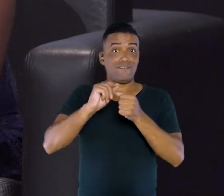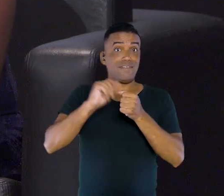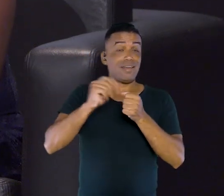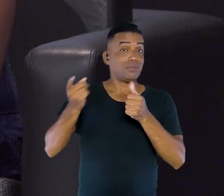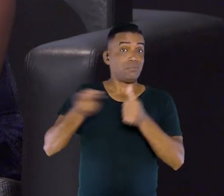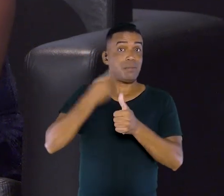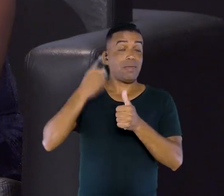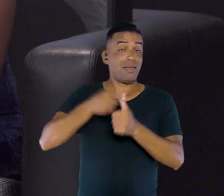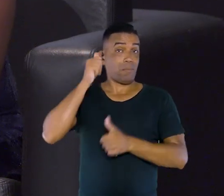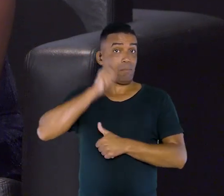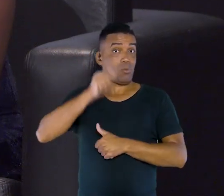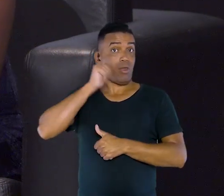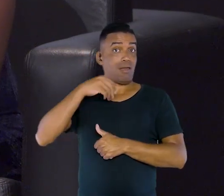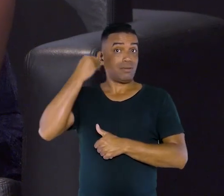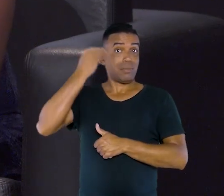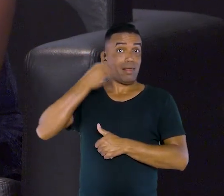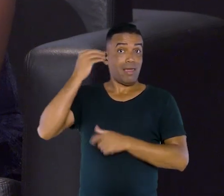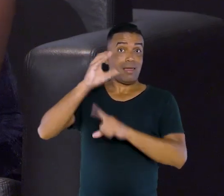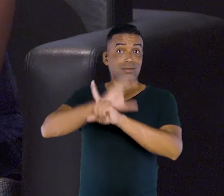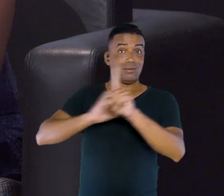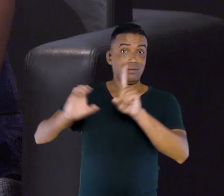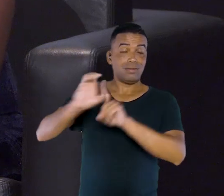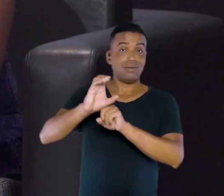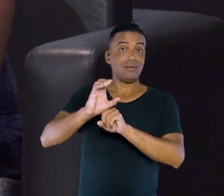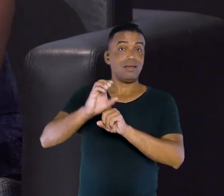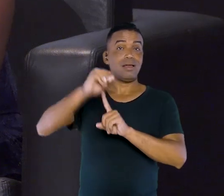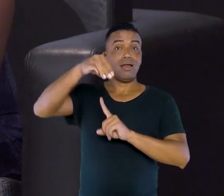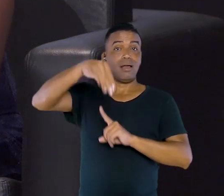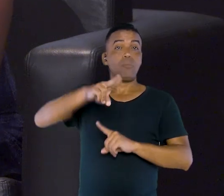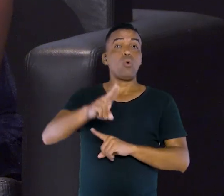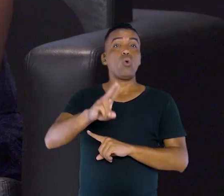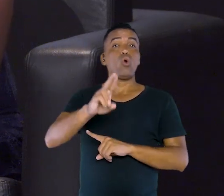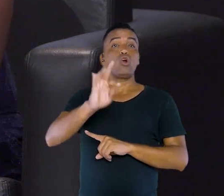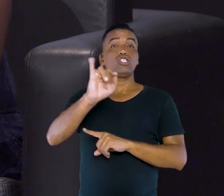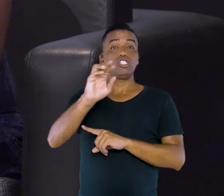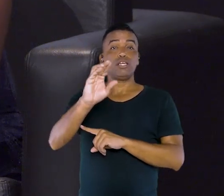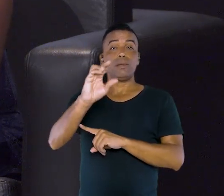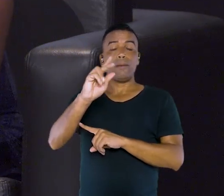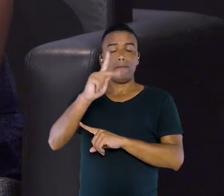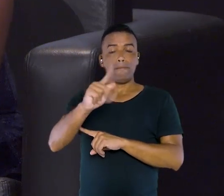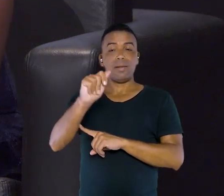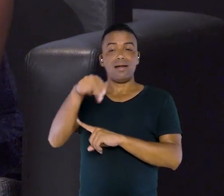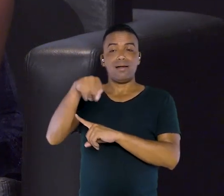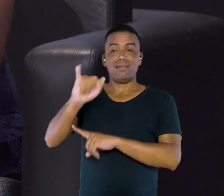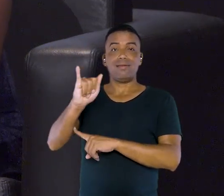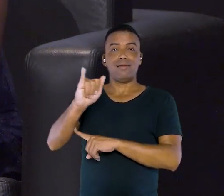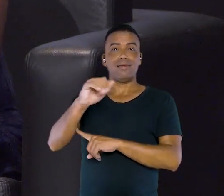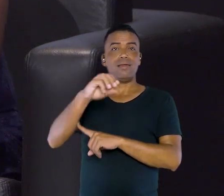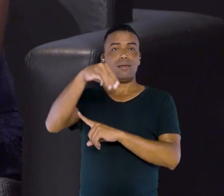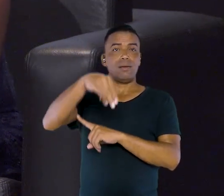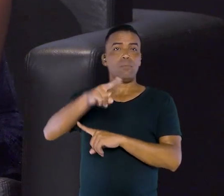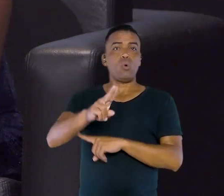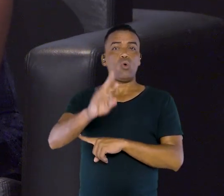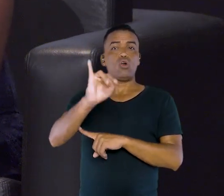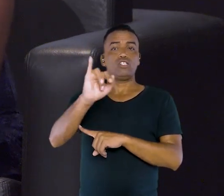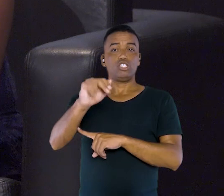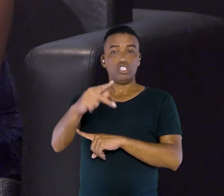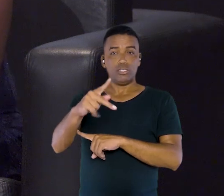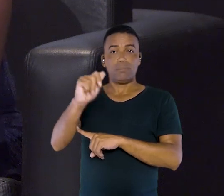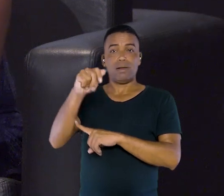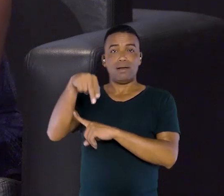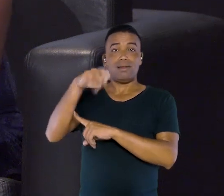primeiro Kalizamai feminino lá em Mutipane, né? Que é a primeira maloca onde teve a